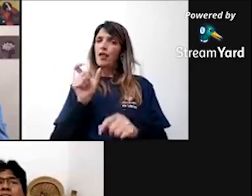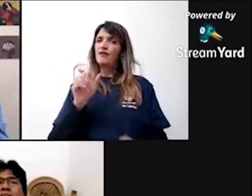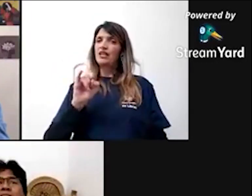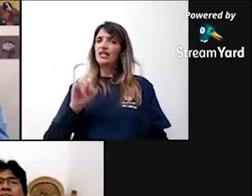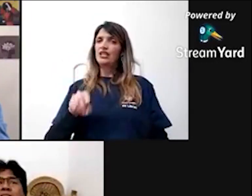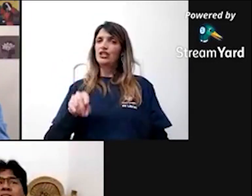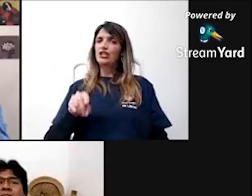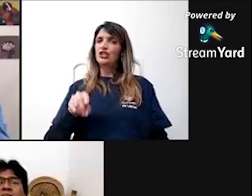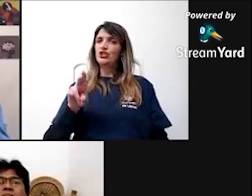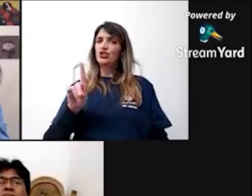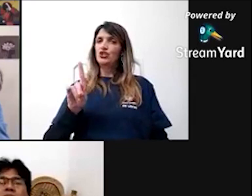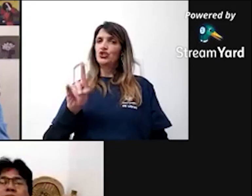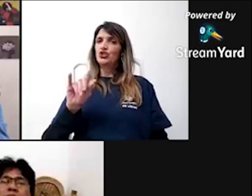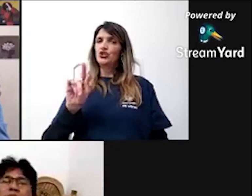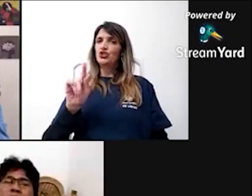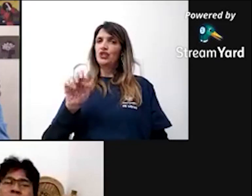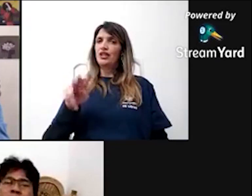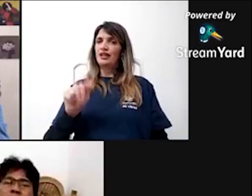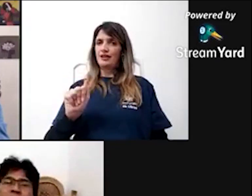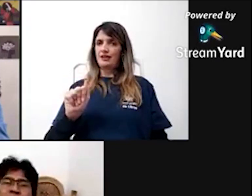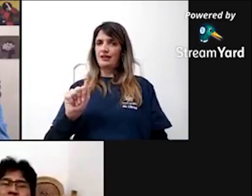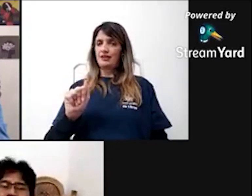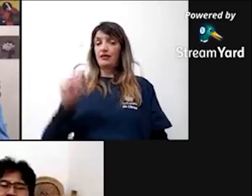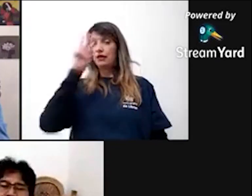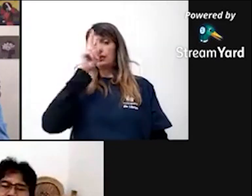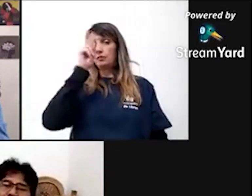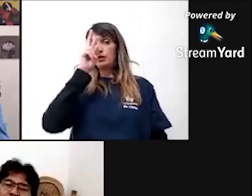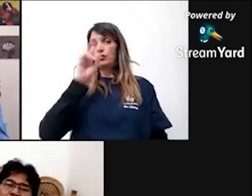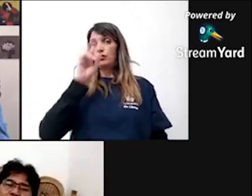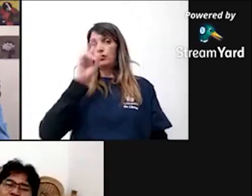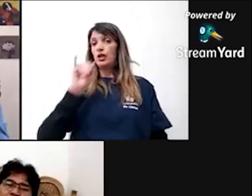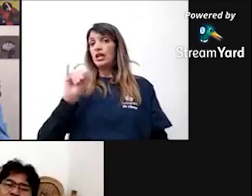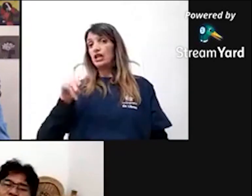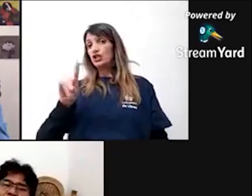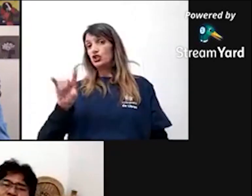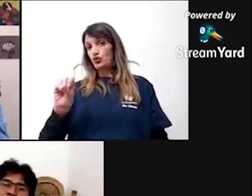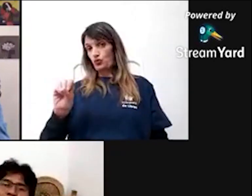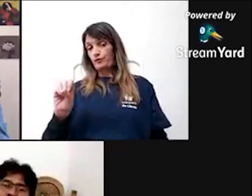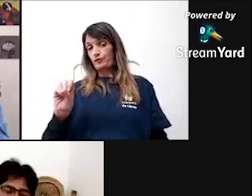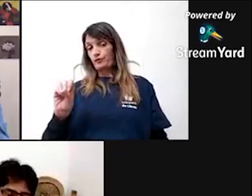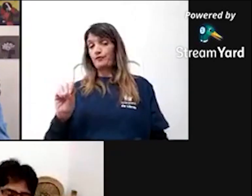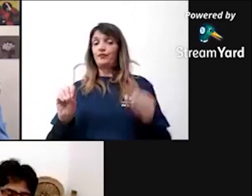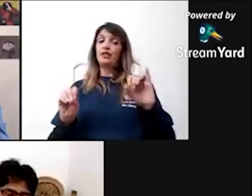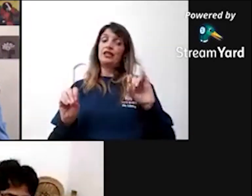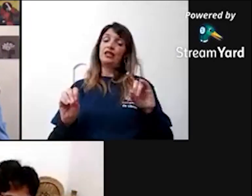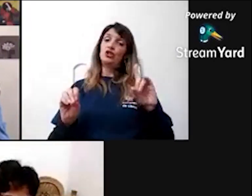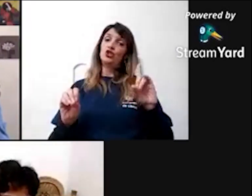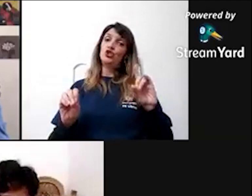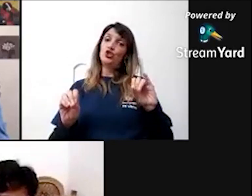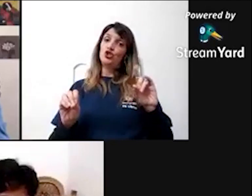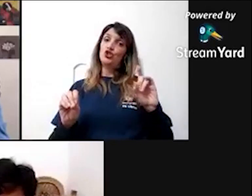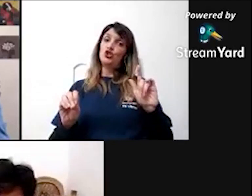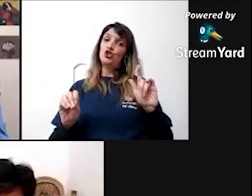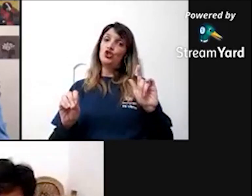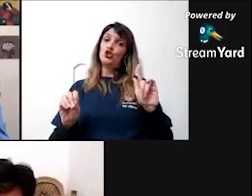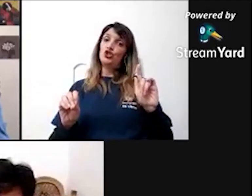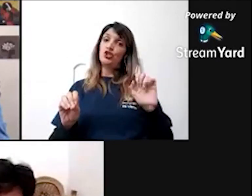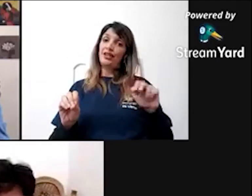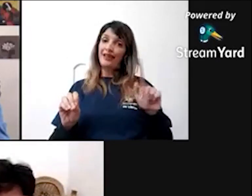estamos lembrando que, aliás, índio e indígena não tem nada a ver uma coisa com a outra. Isso é apenas